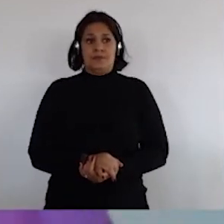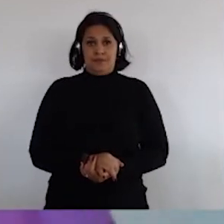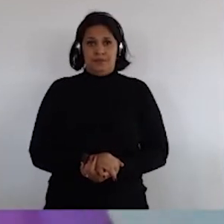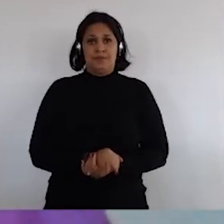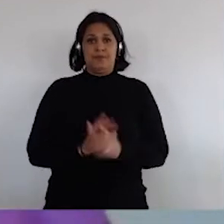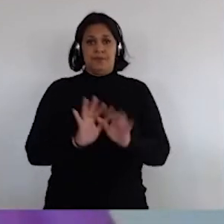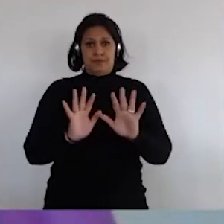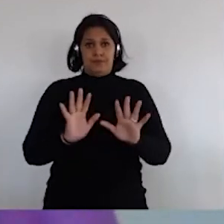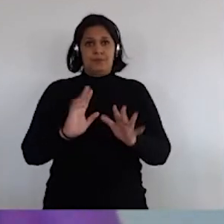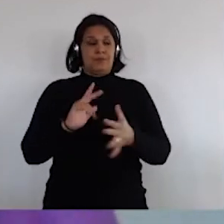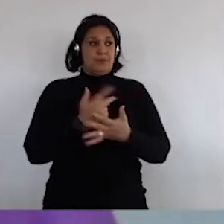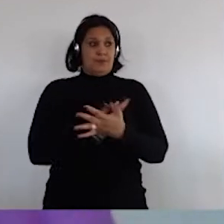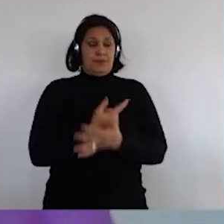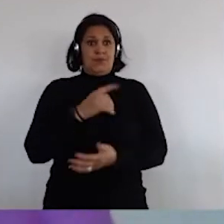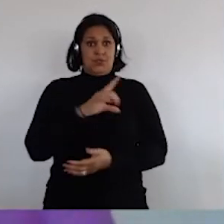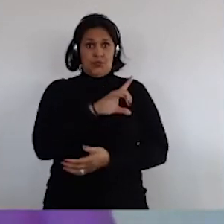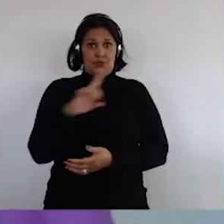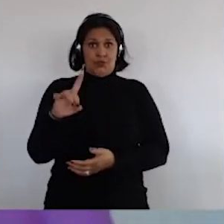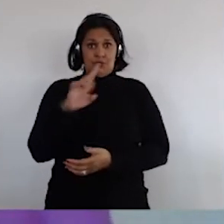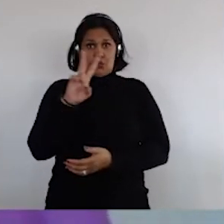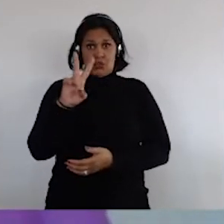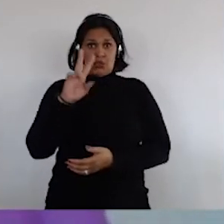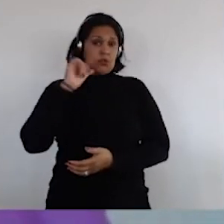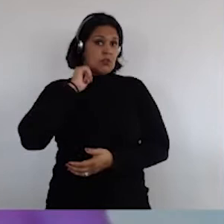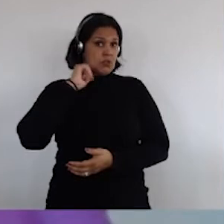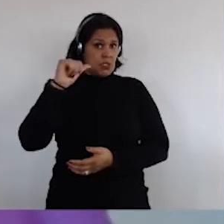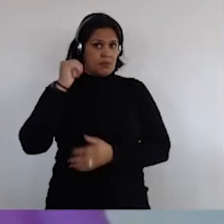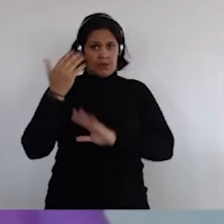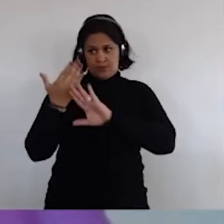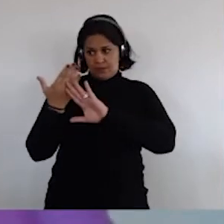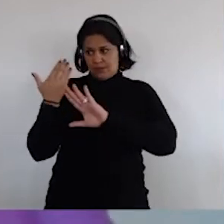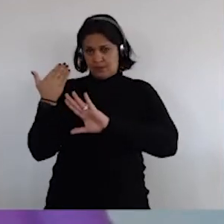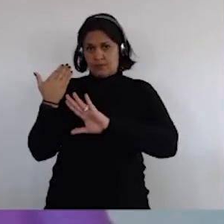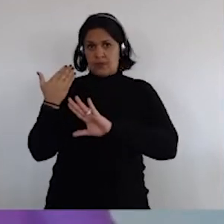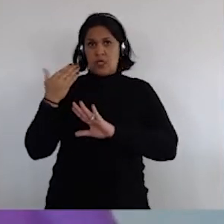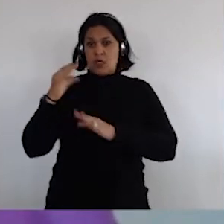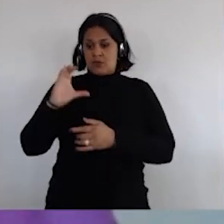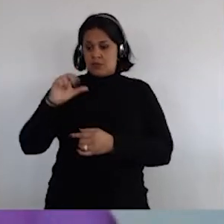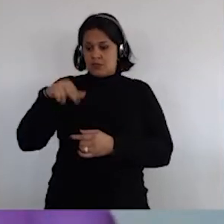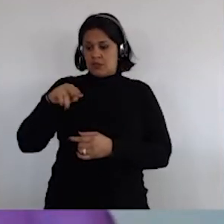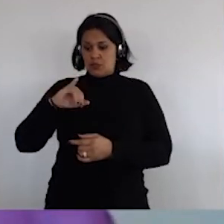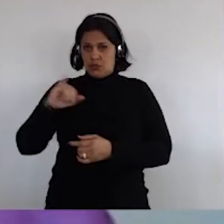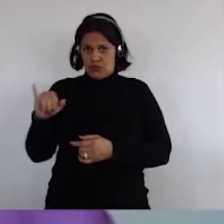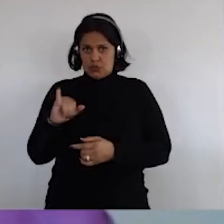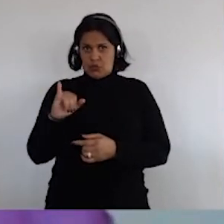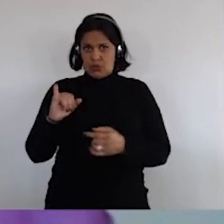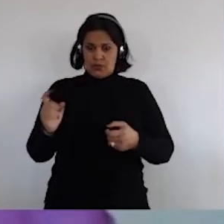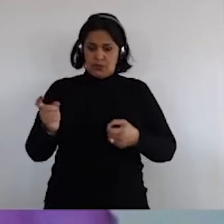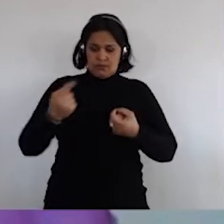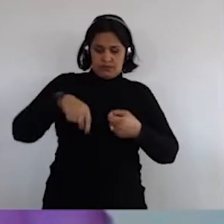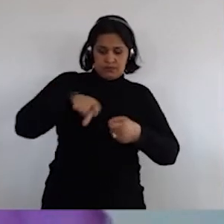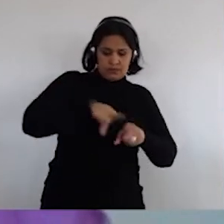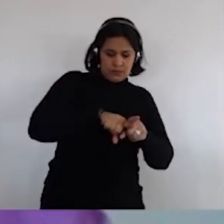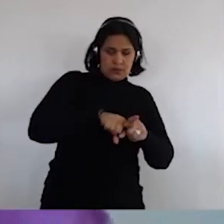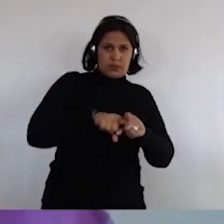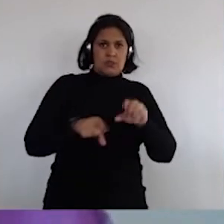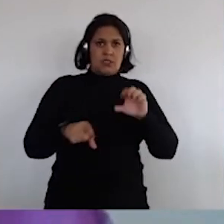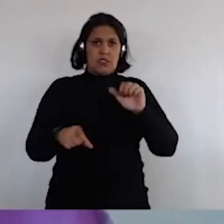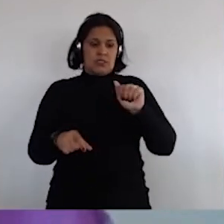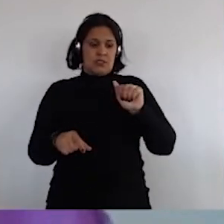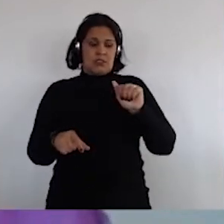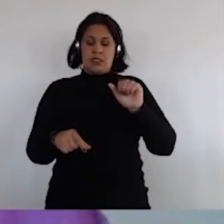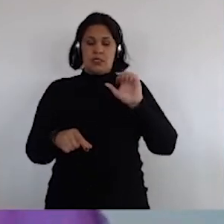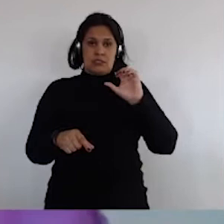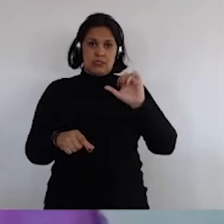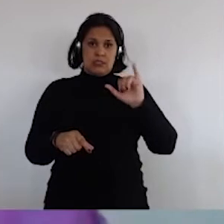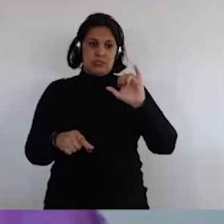de abril, o CNJ, em parceria com a Cisco, disponibilizou uma